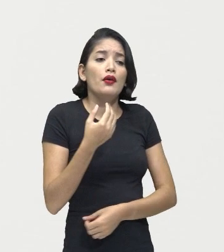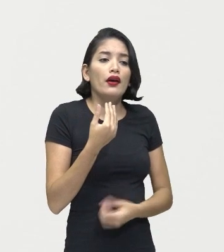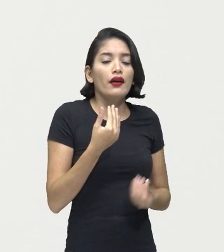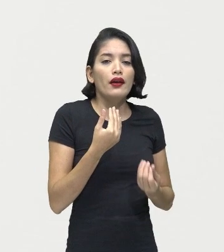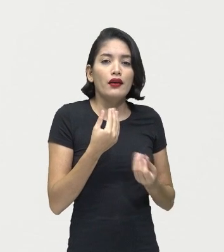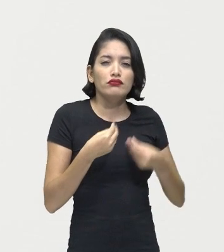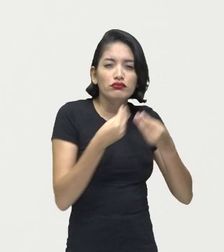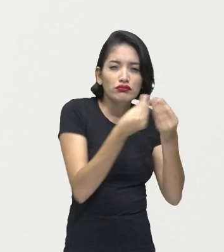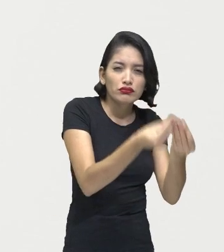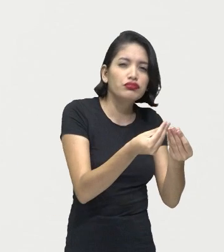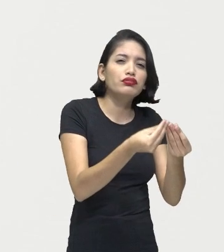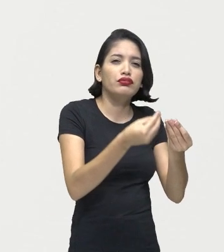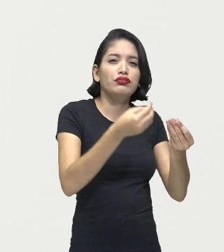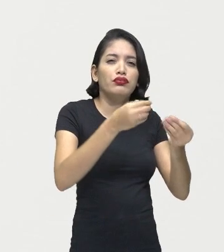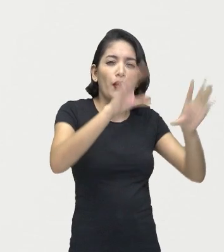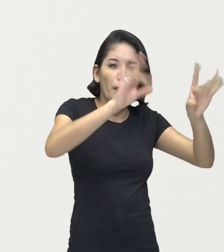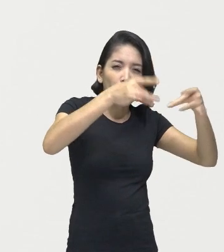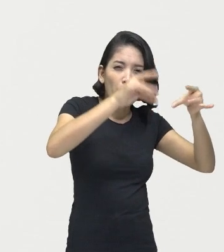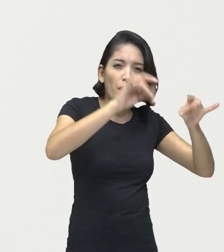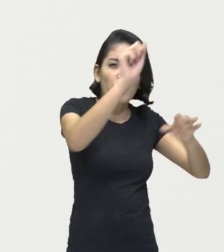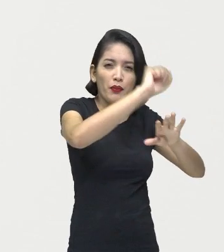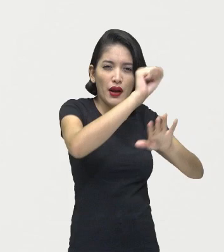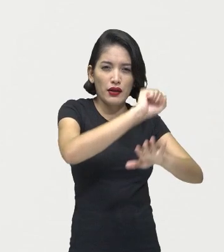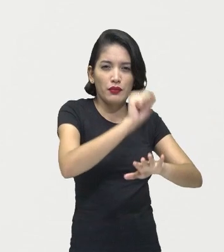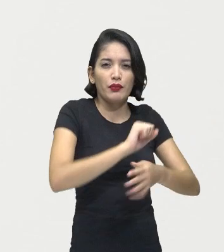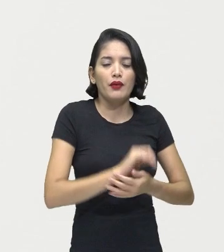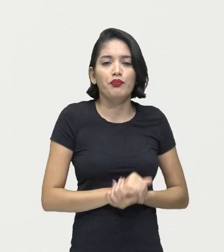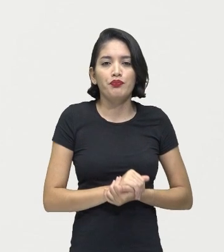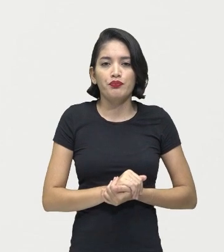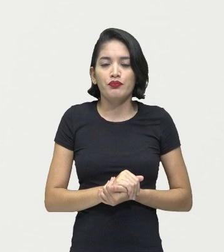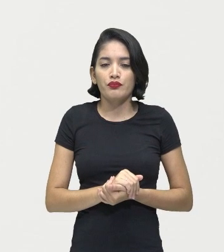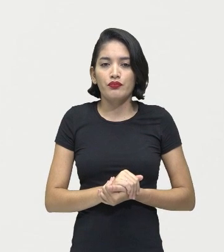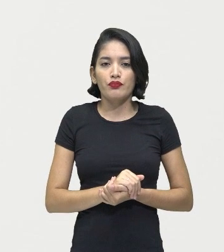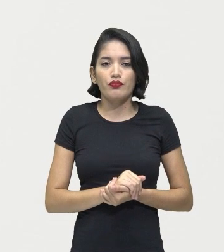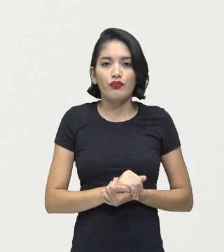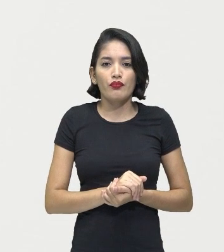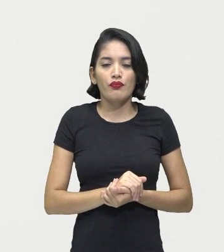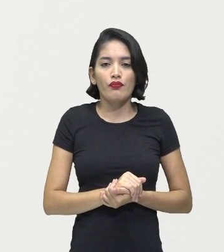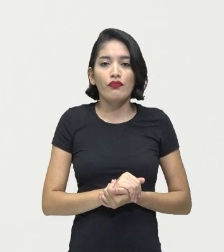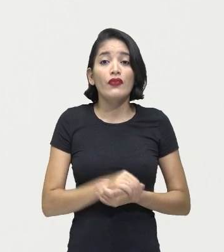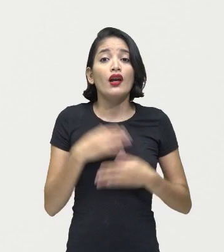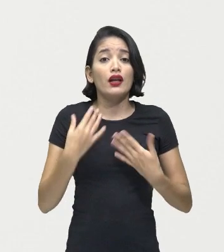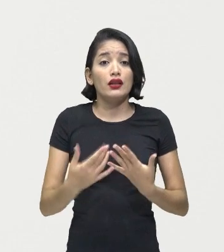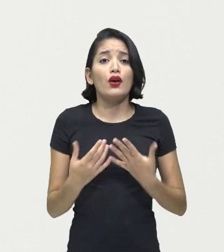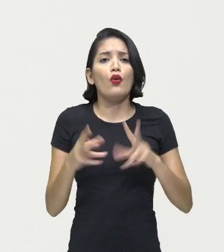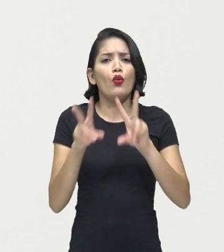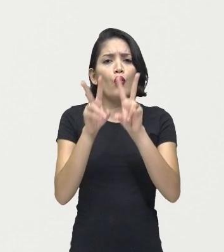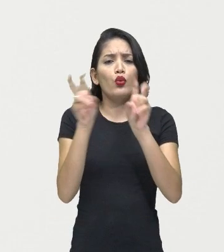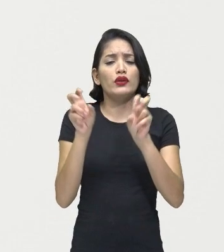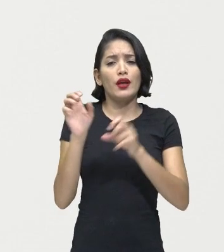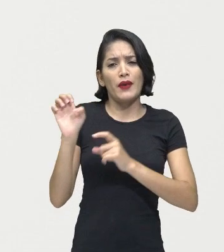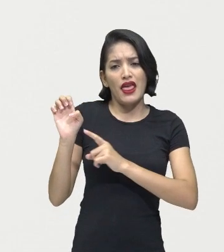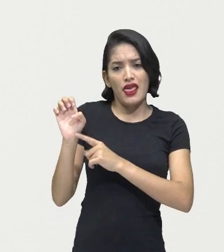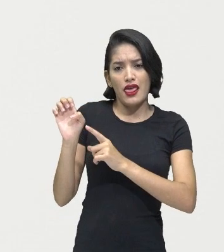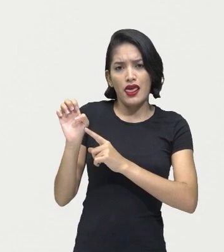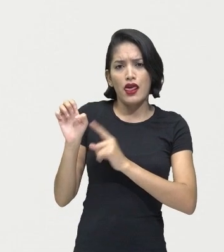flanelas. O termo destacado, ele vem ser o quê, né? Como a gente analisou, esse ezinho